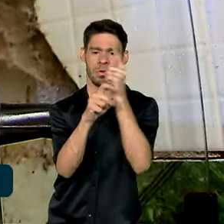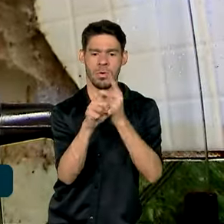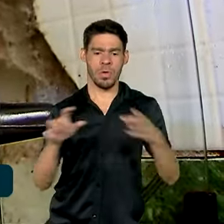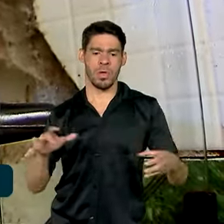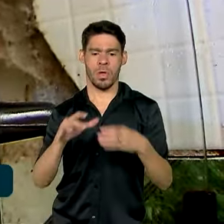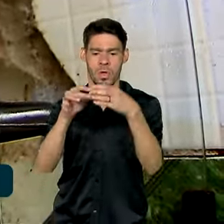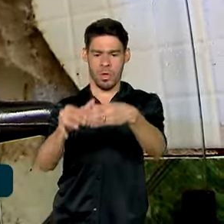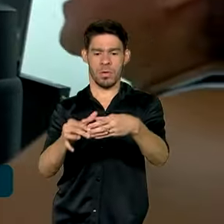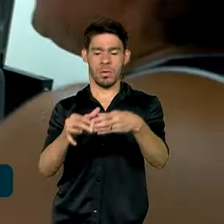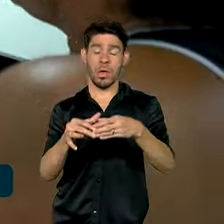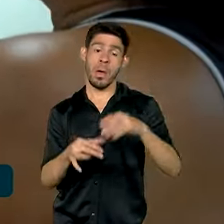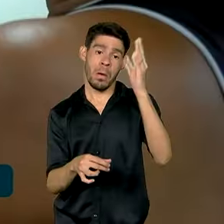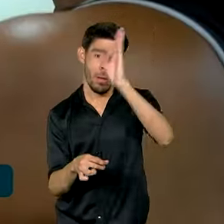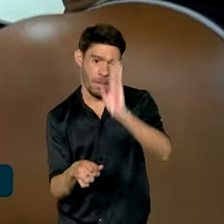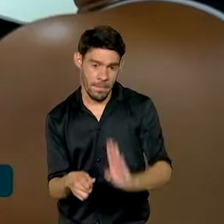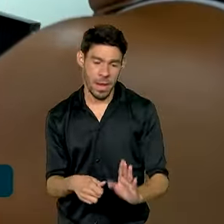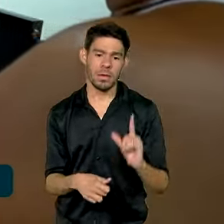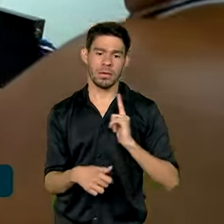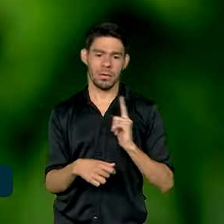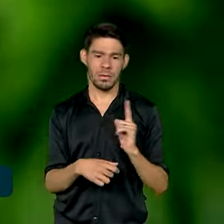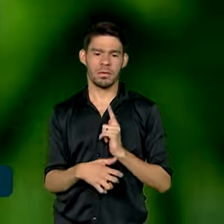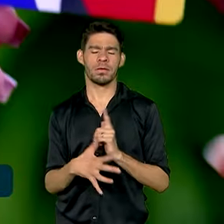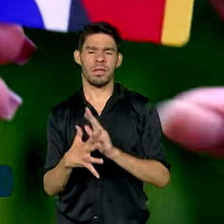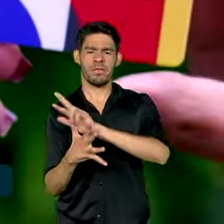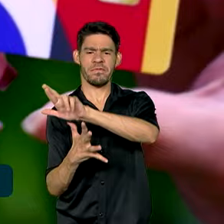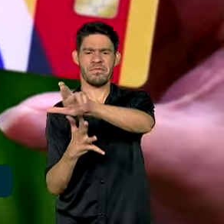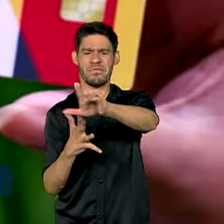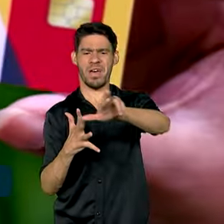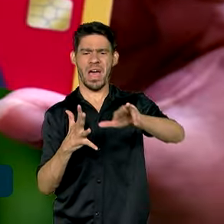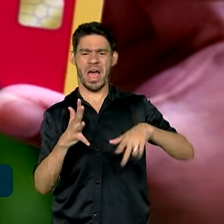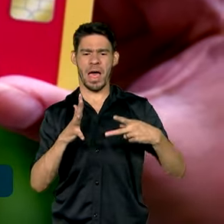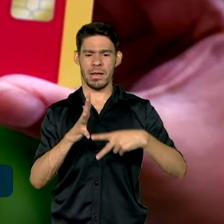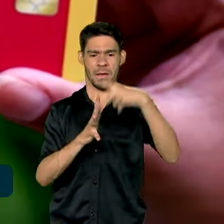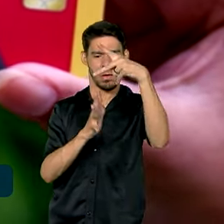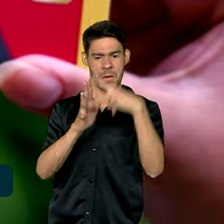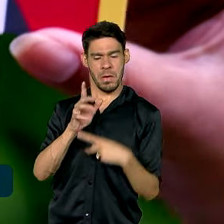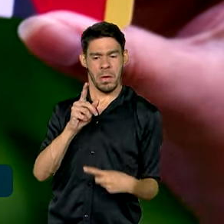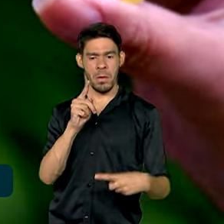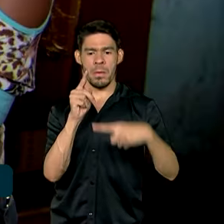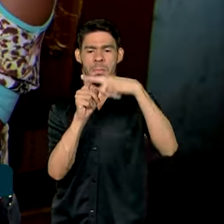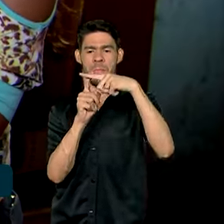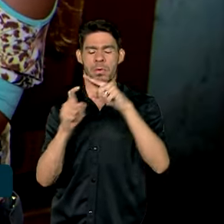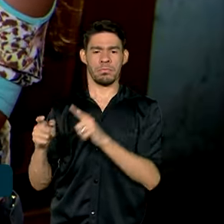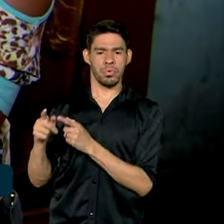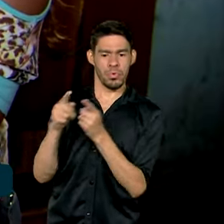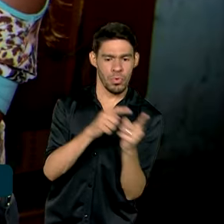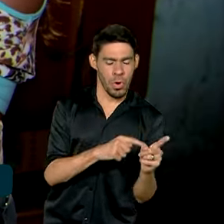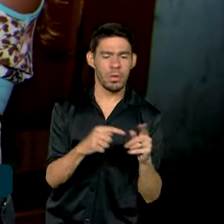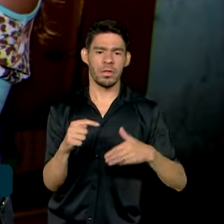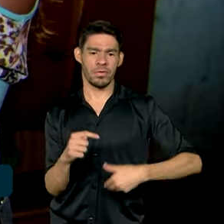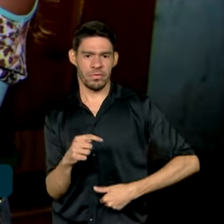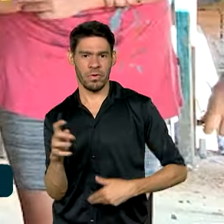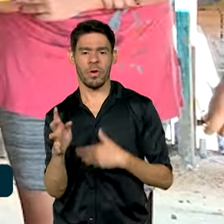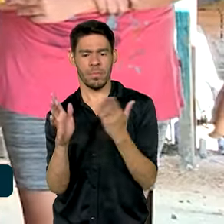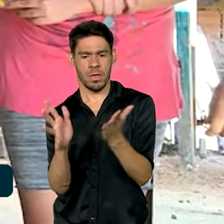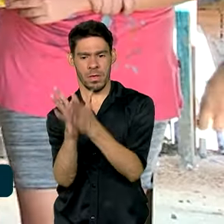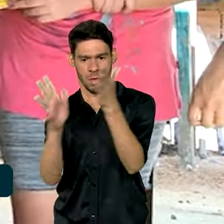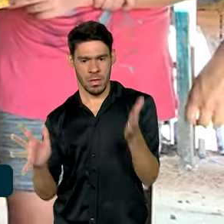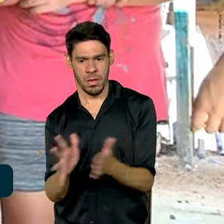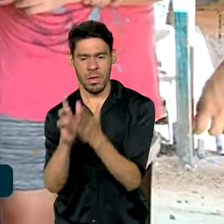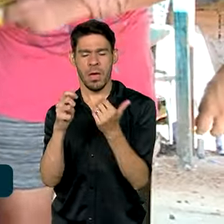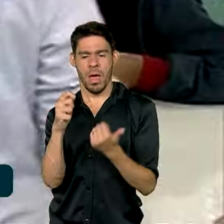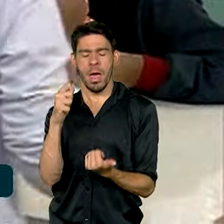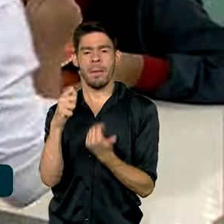cúpula. O Brasil possui vários projetos bem-sucedidos no combate à fome e à pobreza e quer